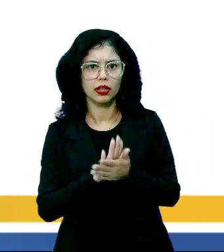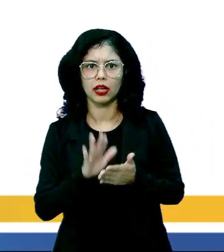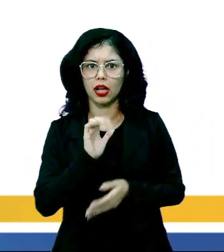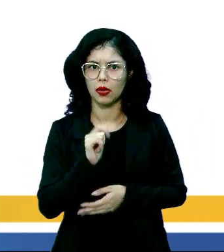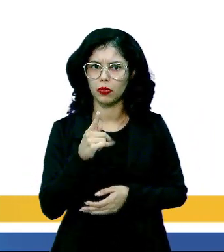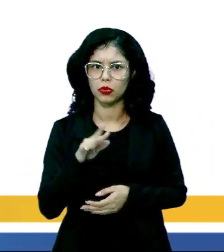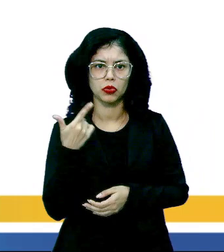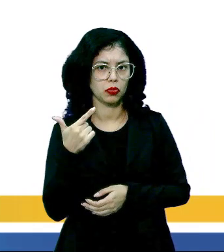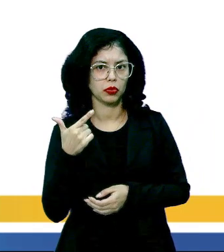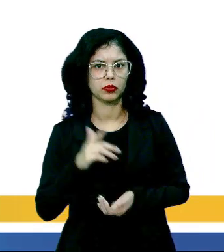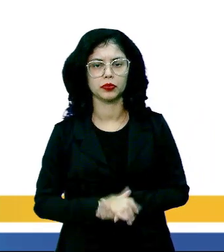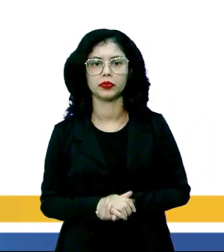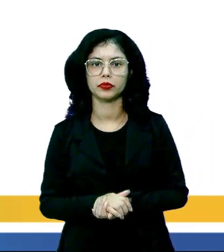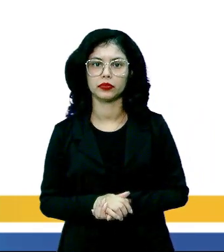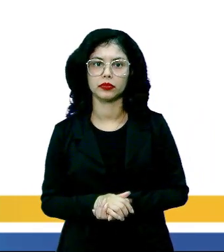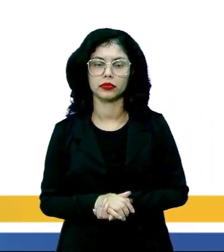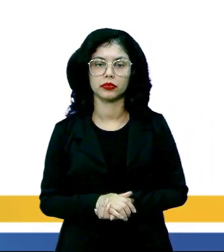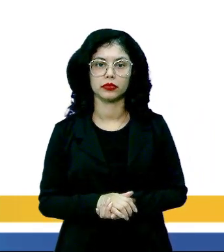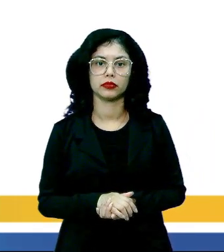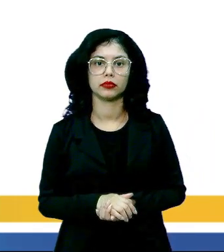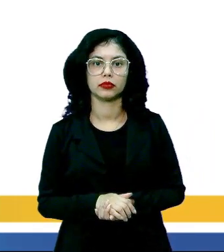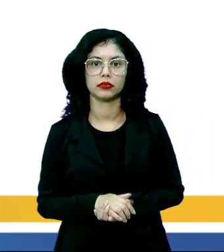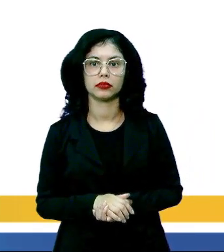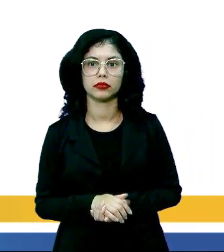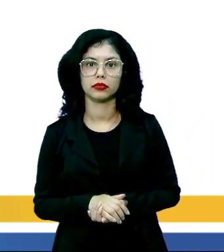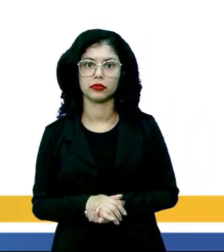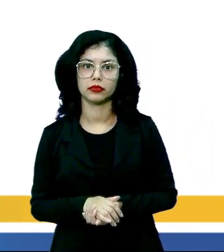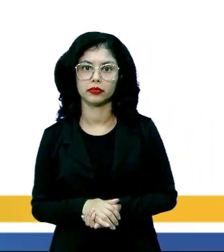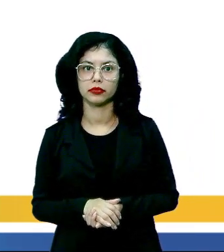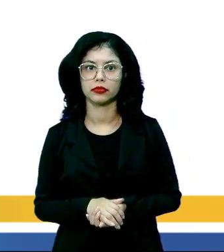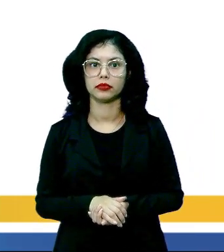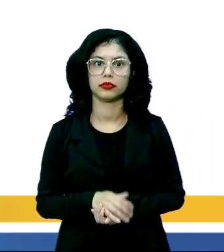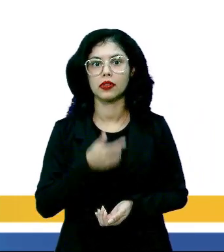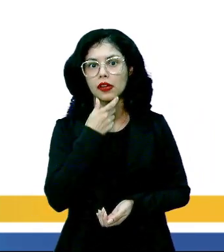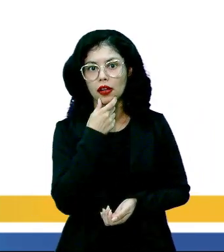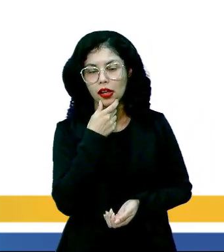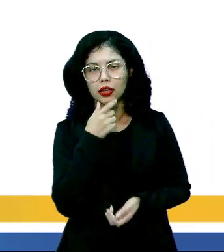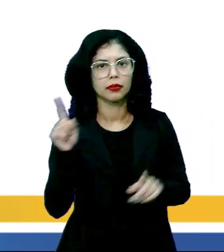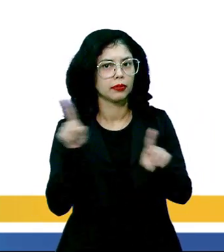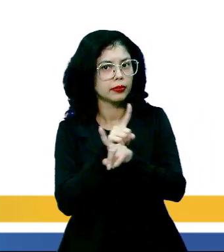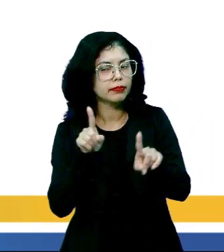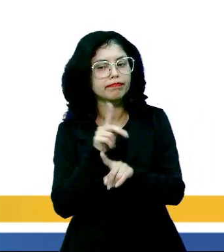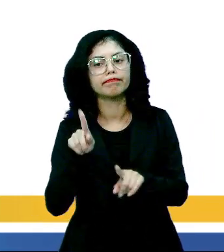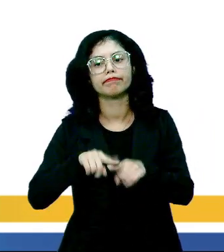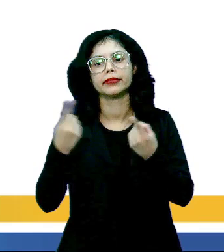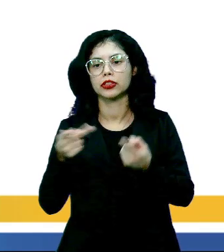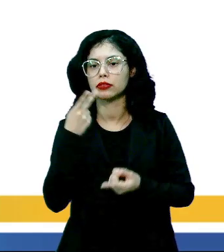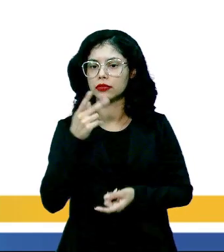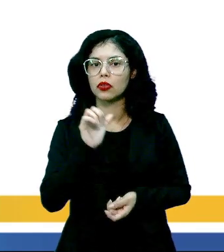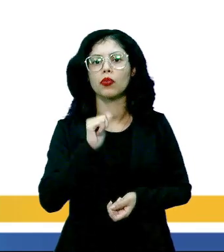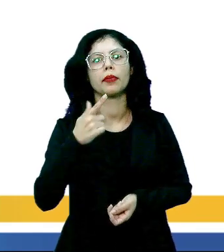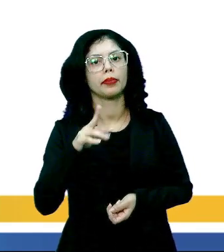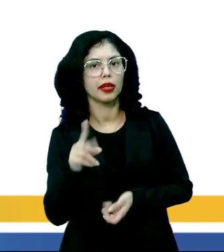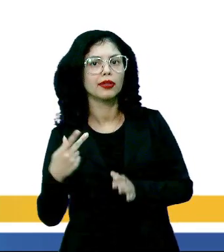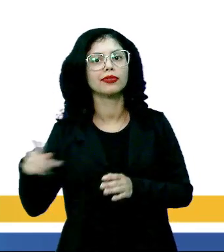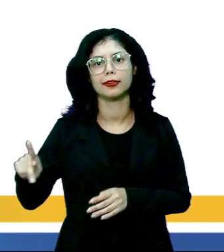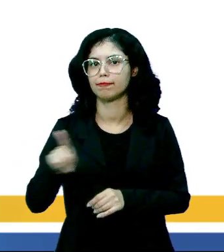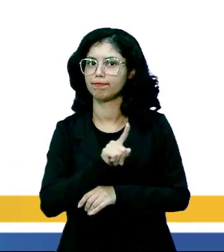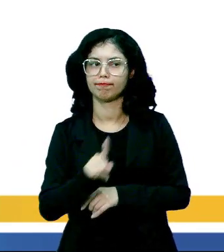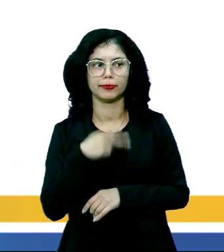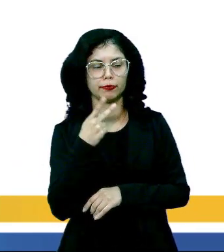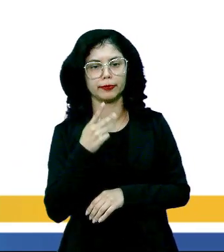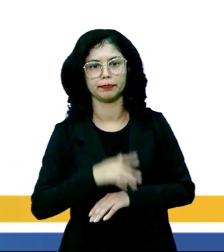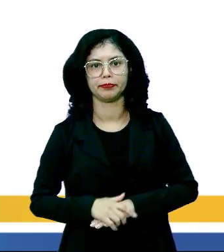apoio da minha palavra ela o chamava de George em inglês mas não diz que era o apelido dele